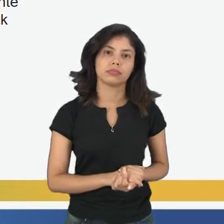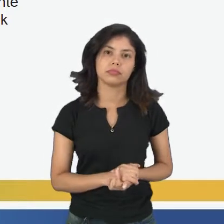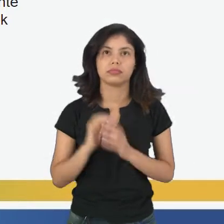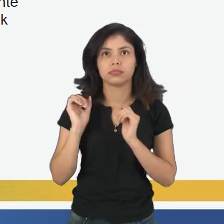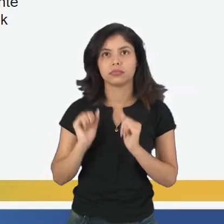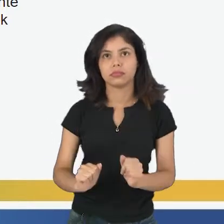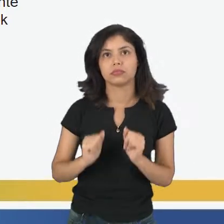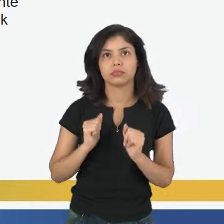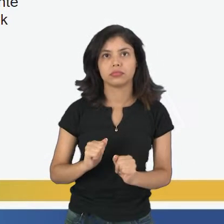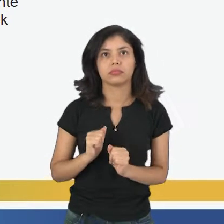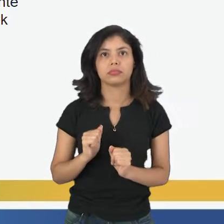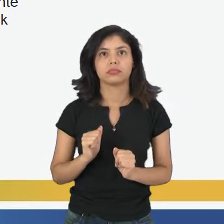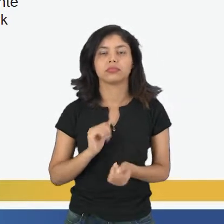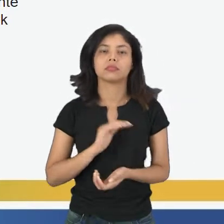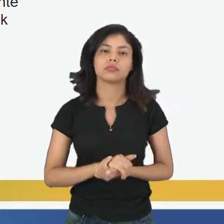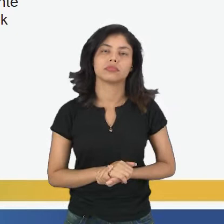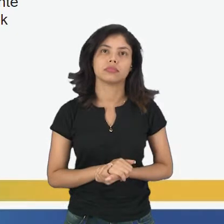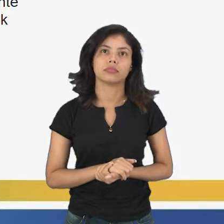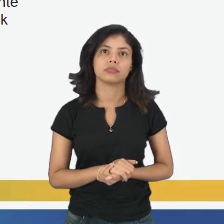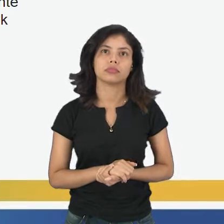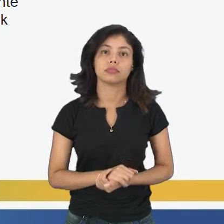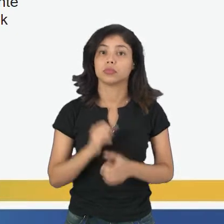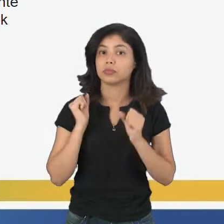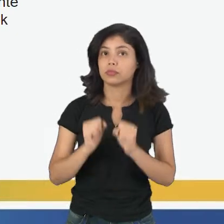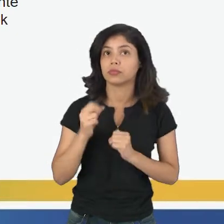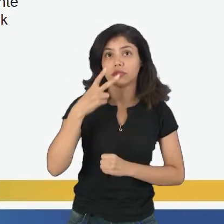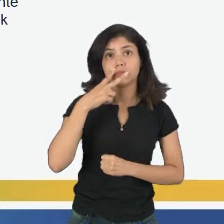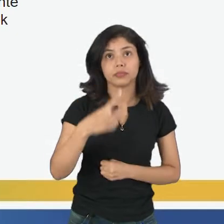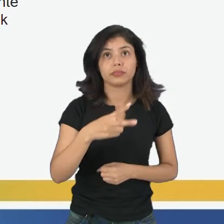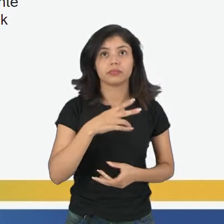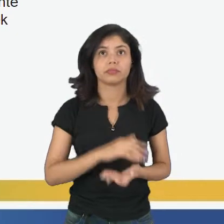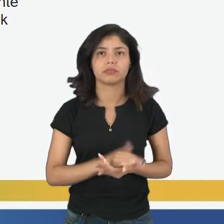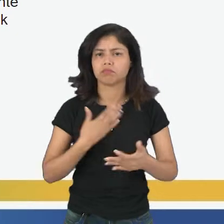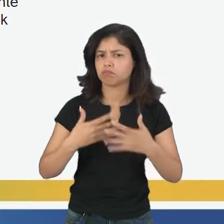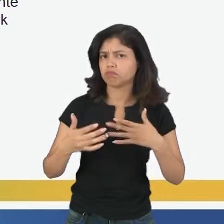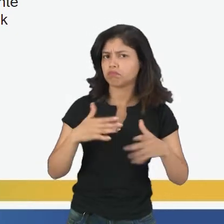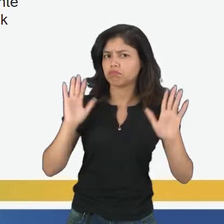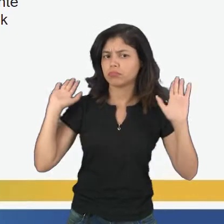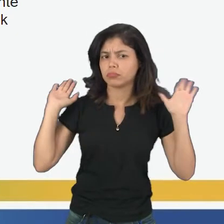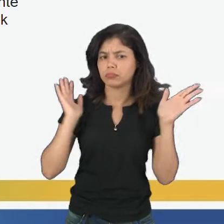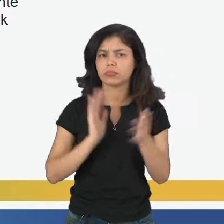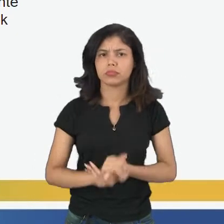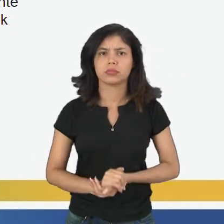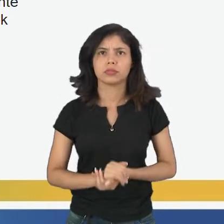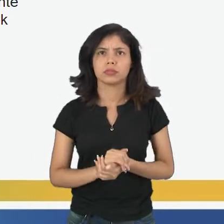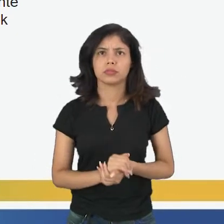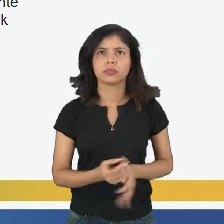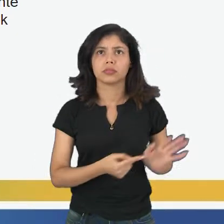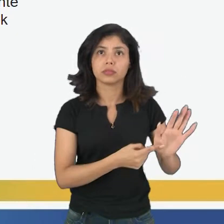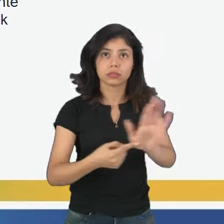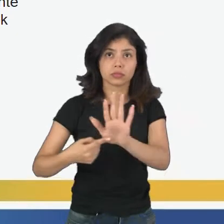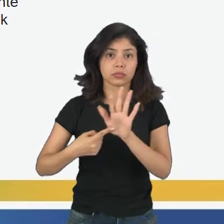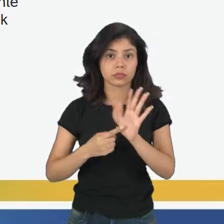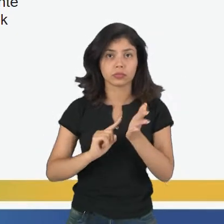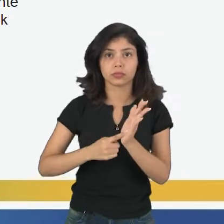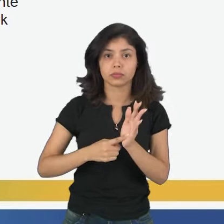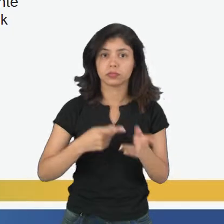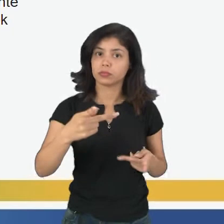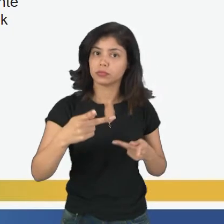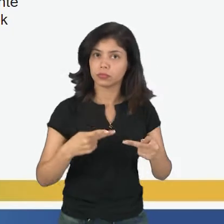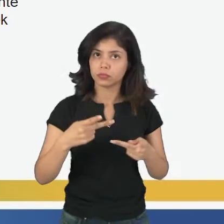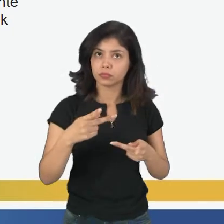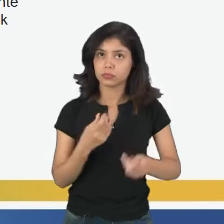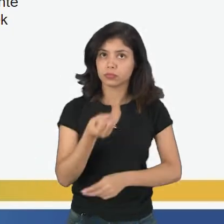que eu posso adiantar para você é que o que eu posso ver, inclusive, vai depender do destaque de primeiro plano, de segundo plano